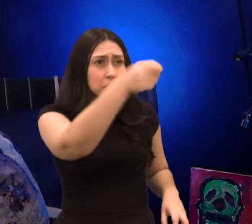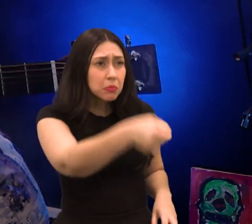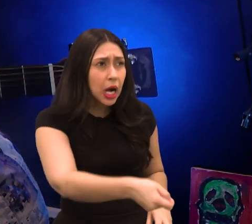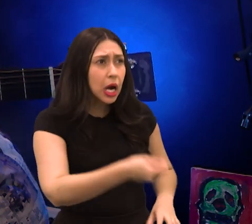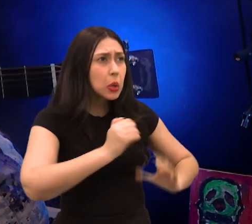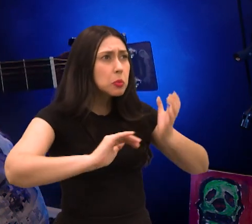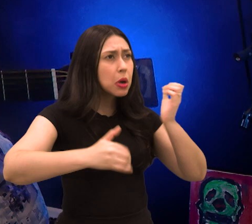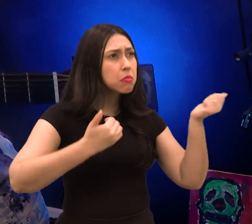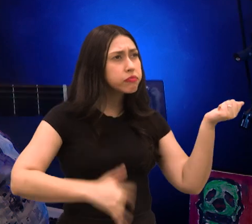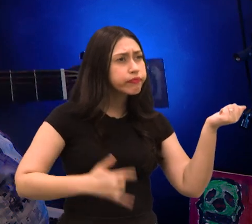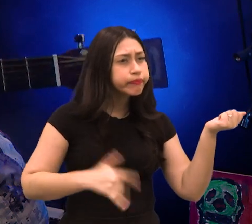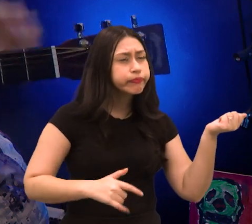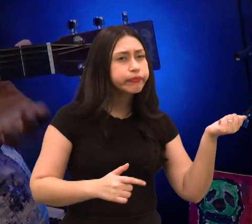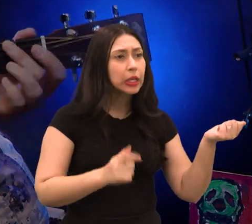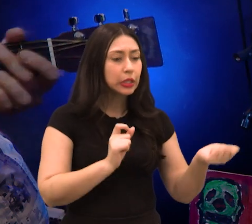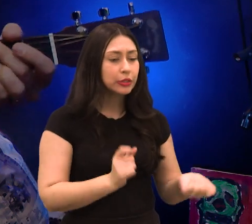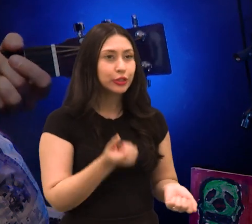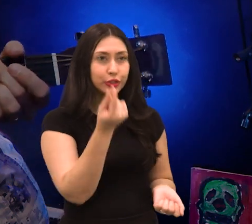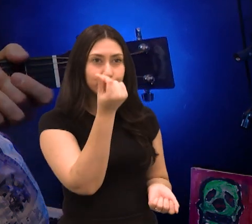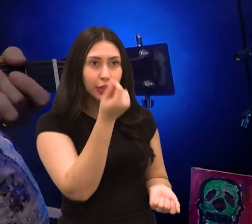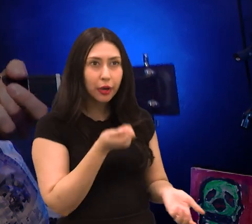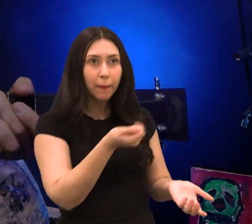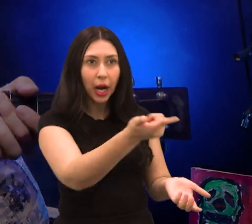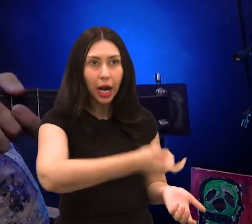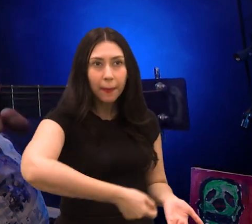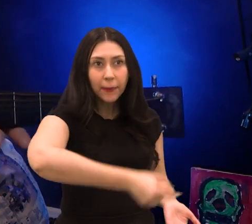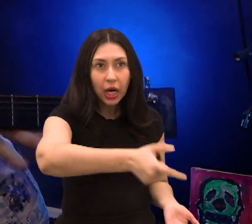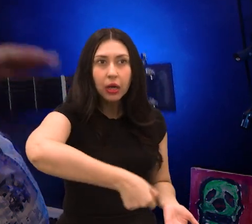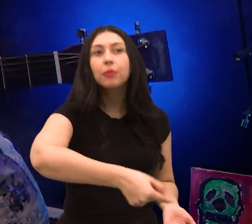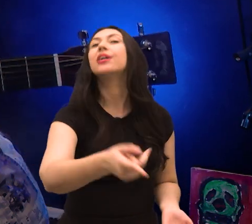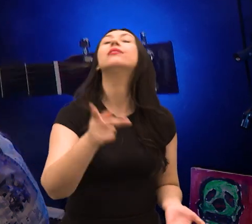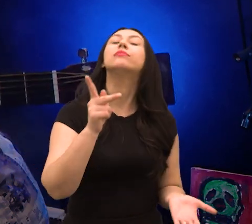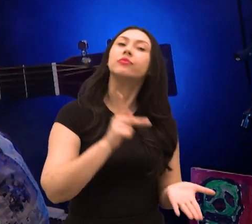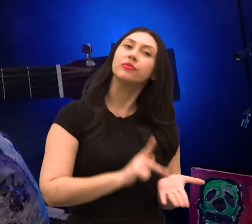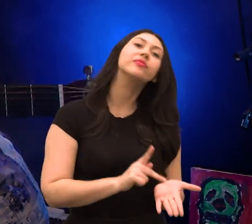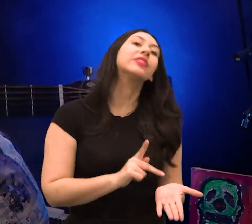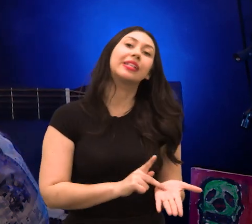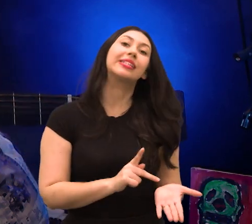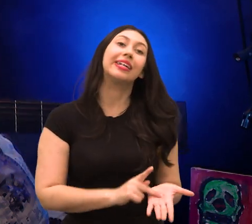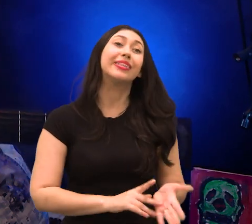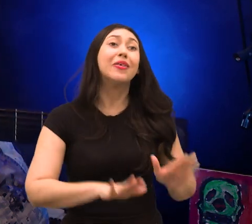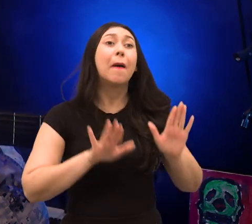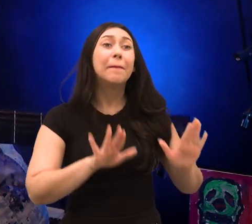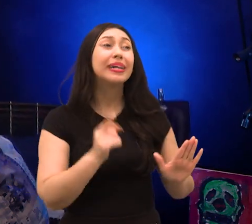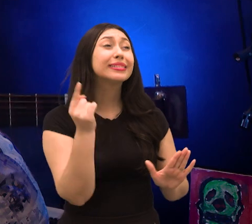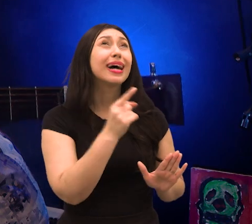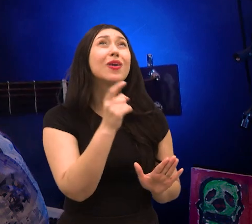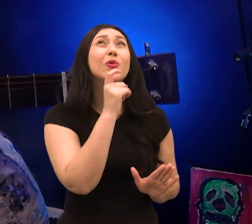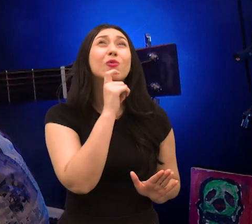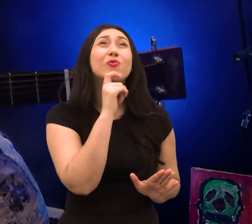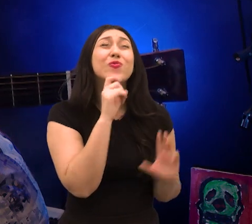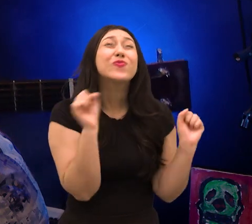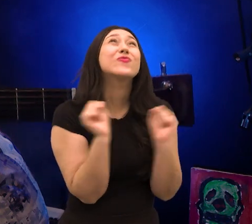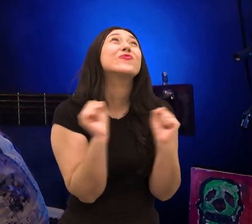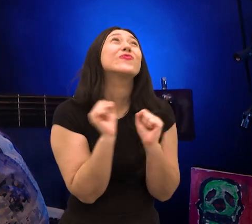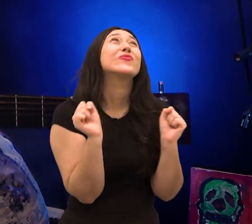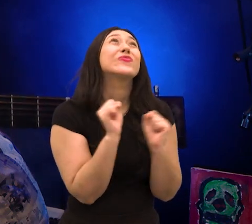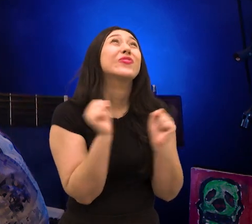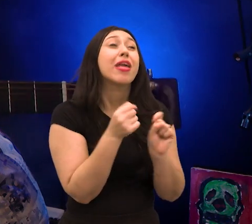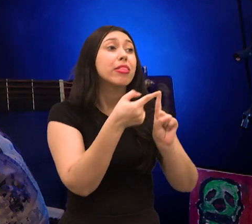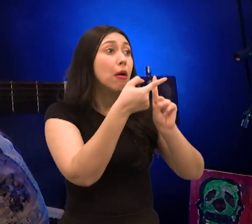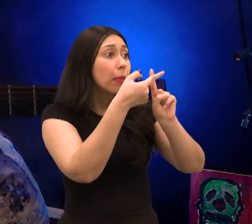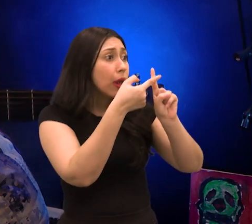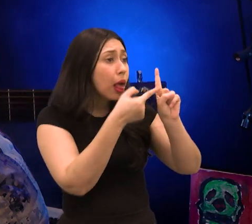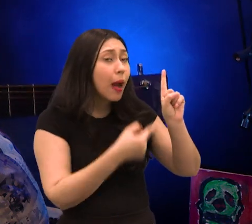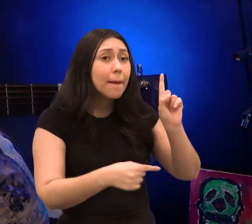Se botar um chapeuzinho no chão, o pessoal jogava moeda, a gente cantando na rua. E de fato acontece. Só que era muito frio demais. Quando eu